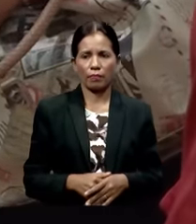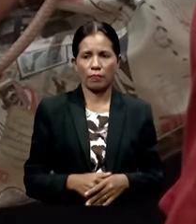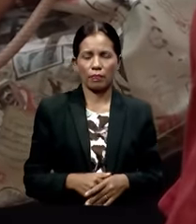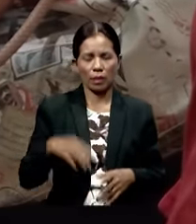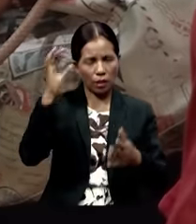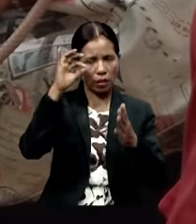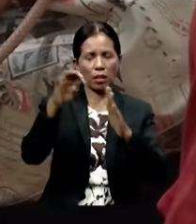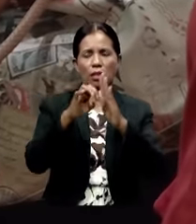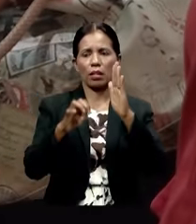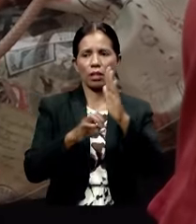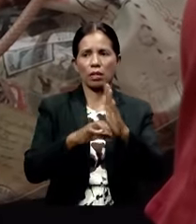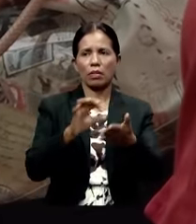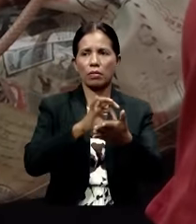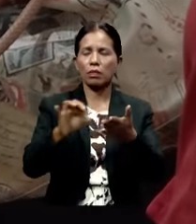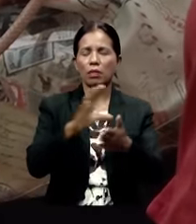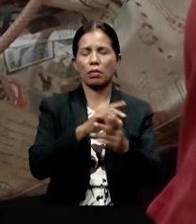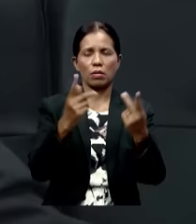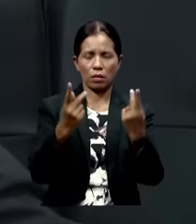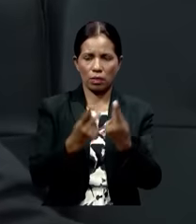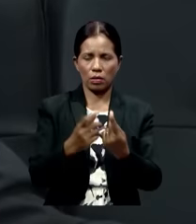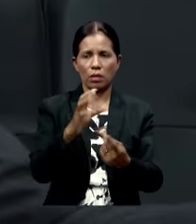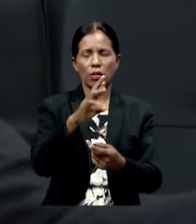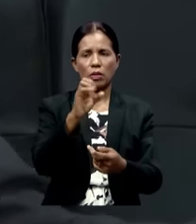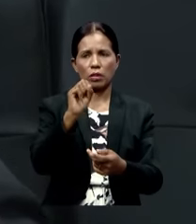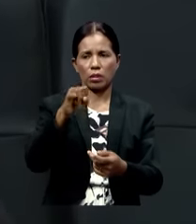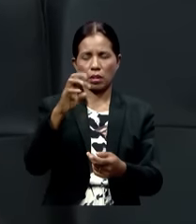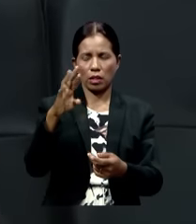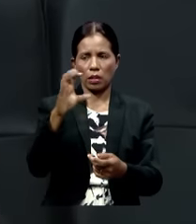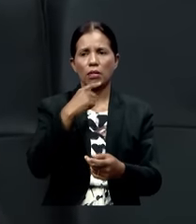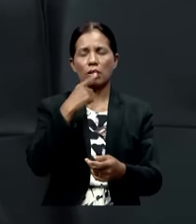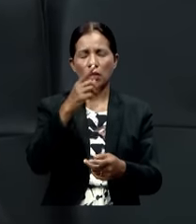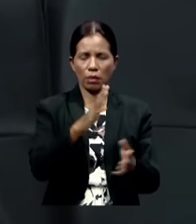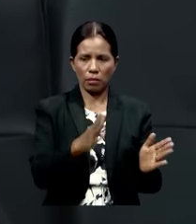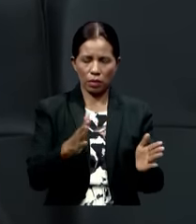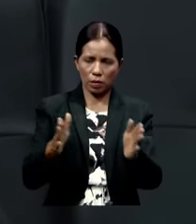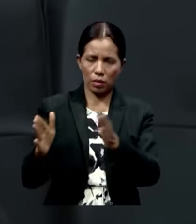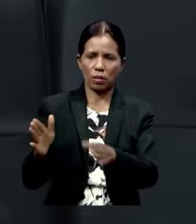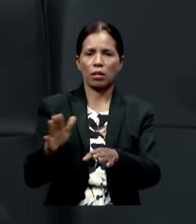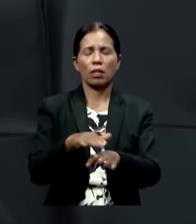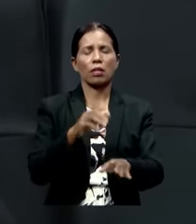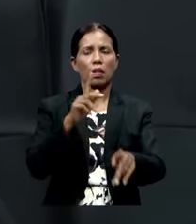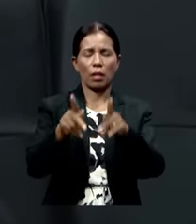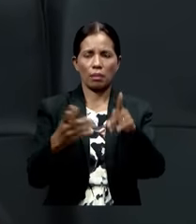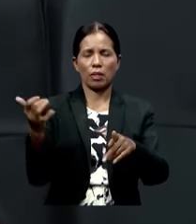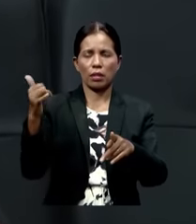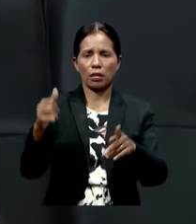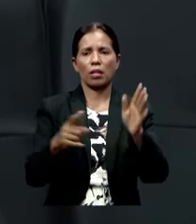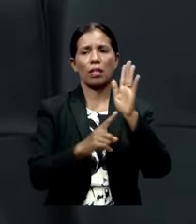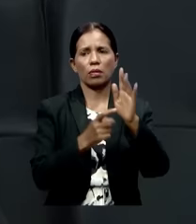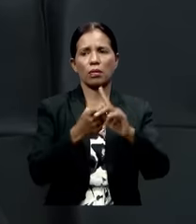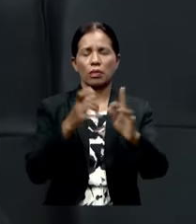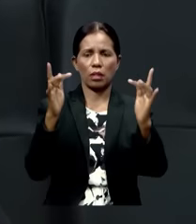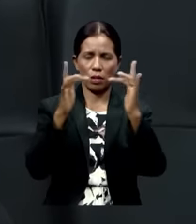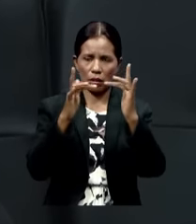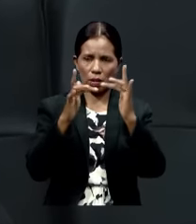Secretário de Estado de Formação Profissional do Emprego, Rosero Araújo, explica. E o processo de recrutamento, candidato se aplica ali no sistema